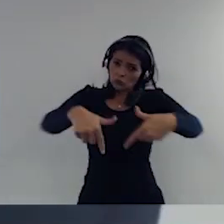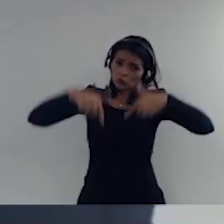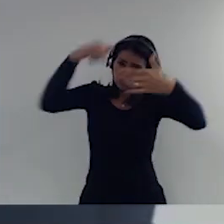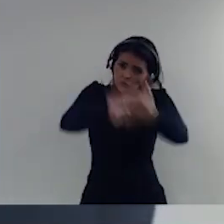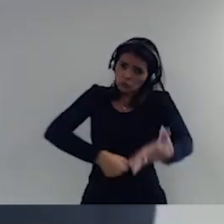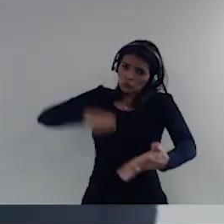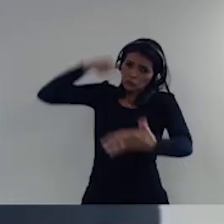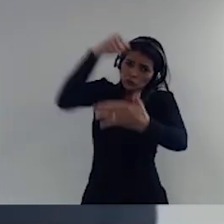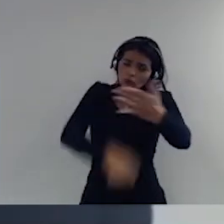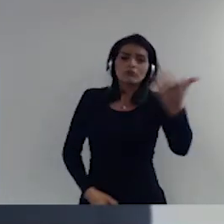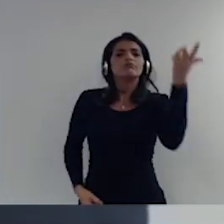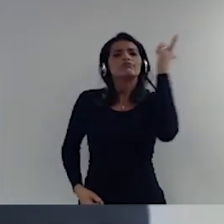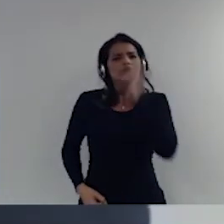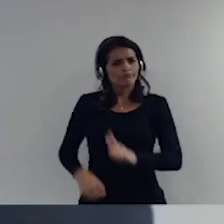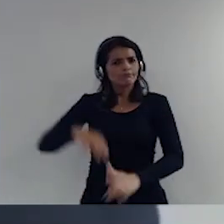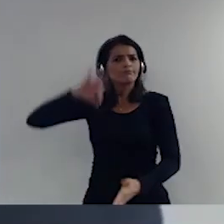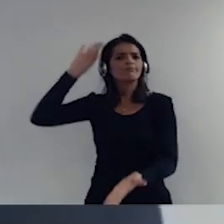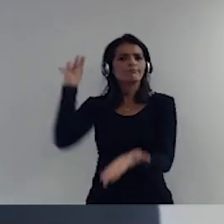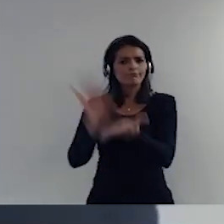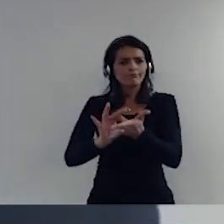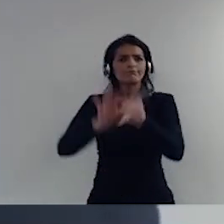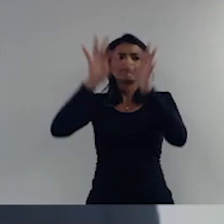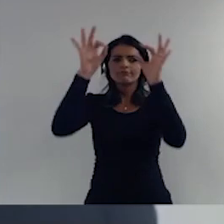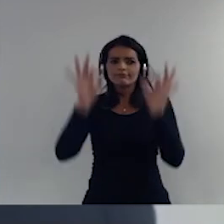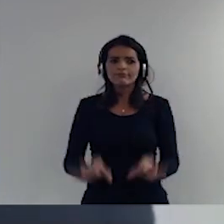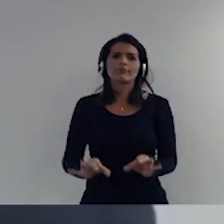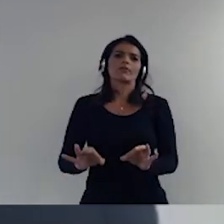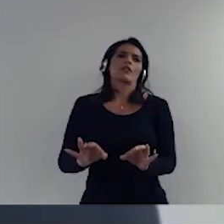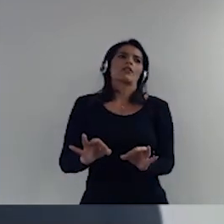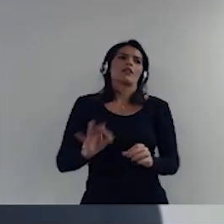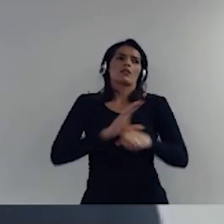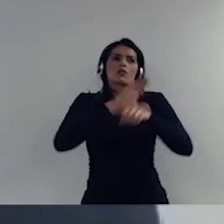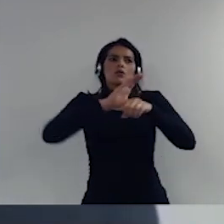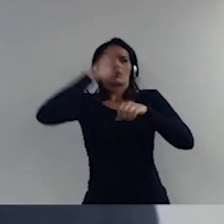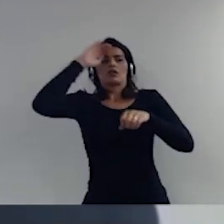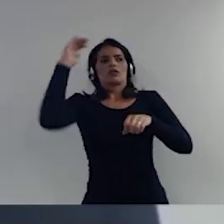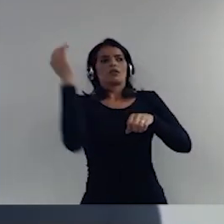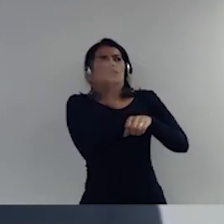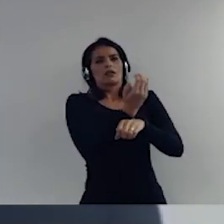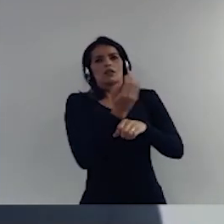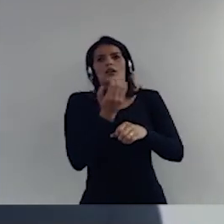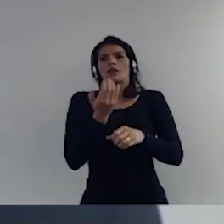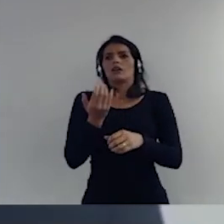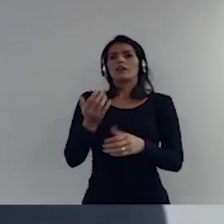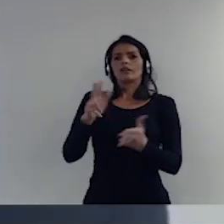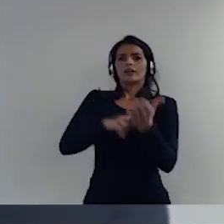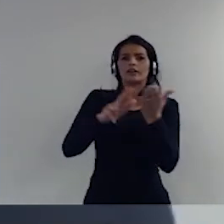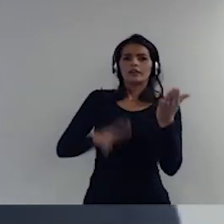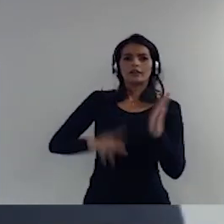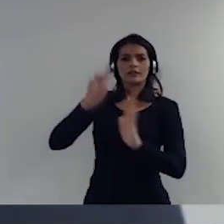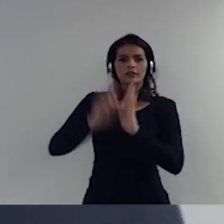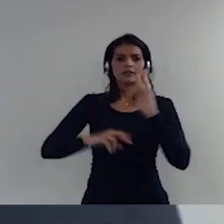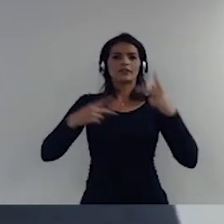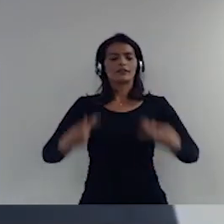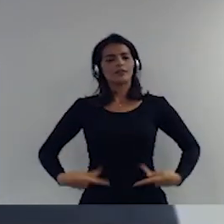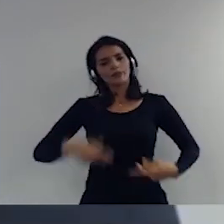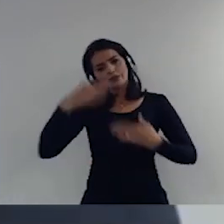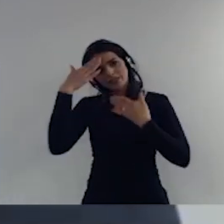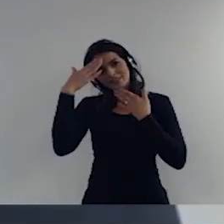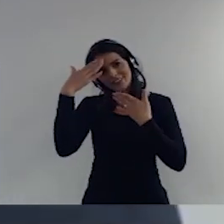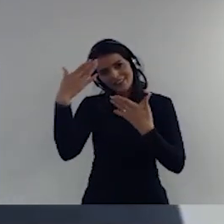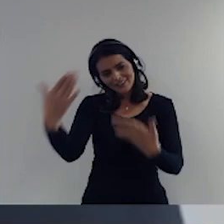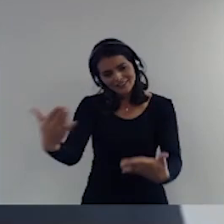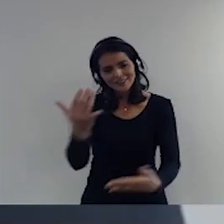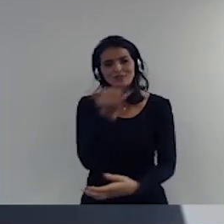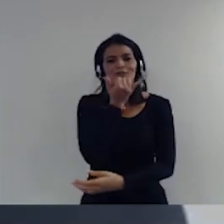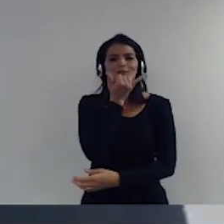batalha para tornar realidade os princípios constitucionais e os tratados de direitos humanos. Muito obrigado. Desculpa se eu passei